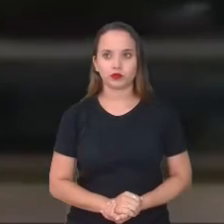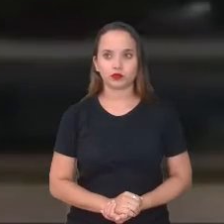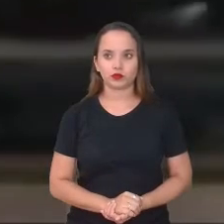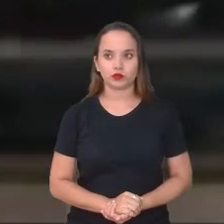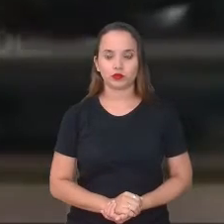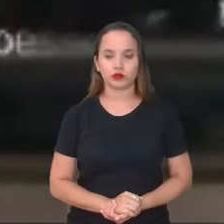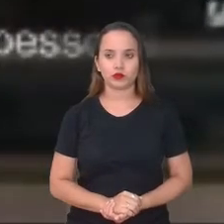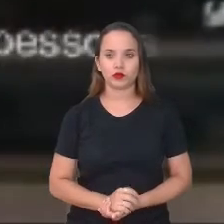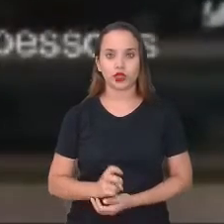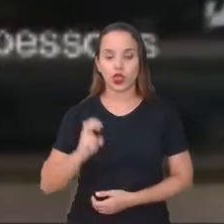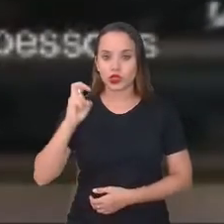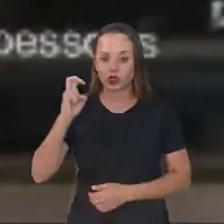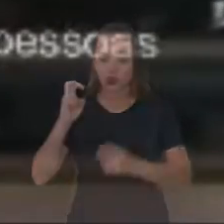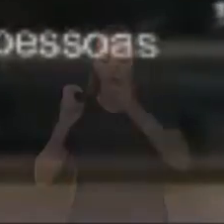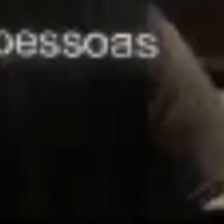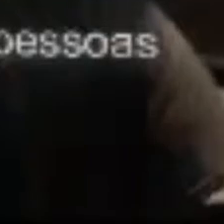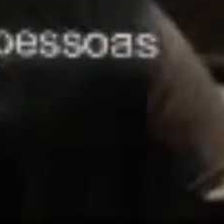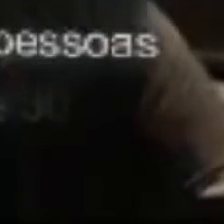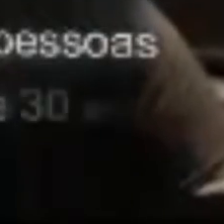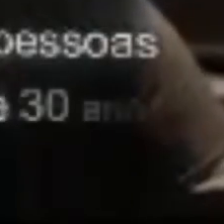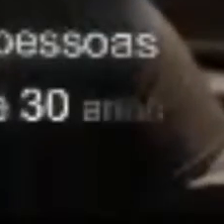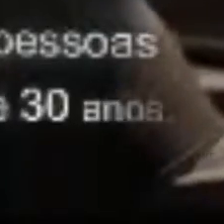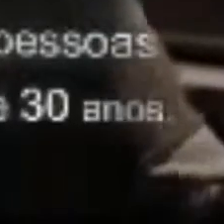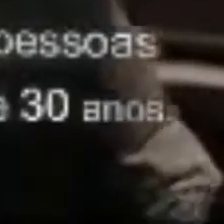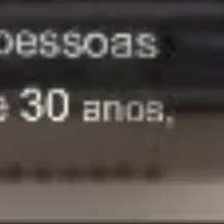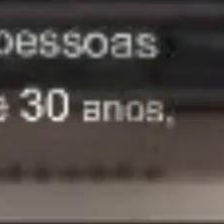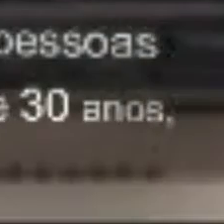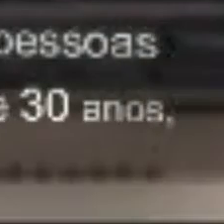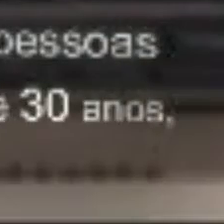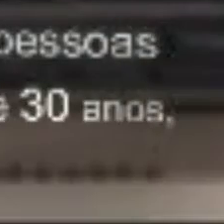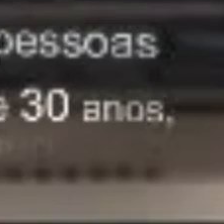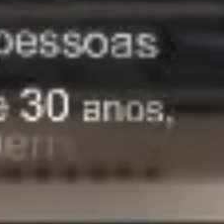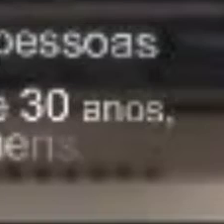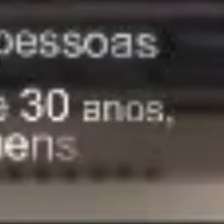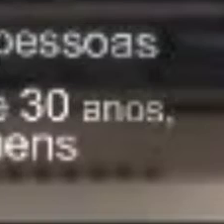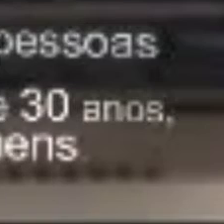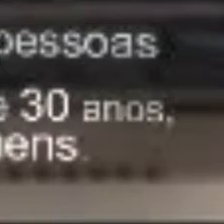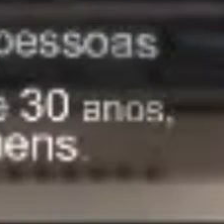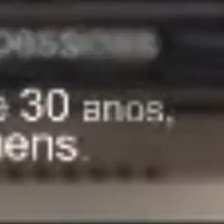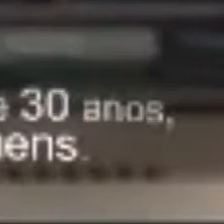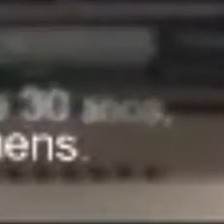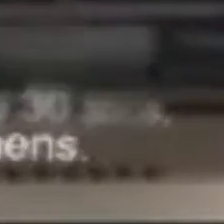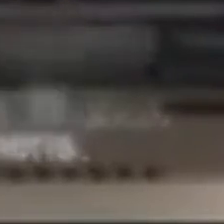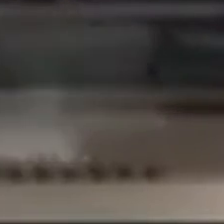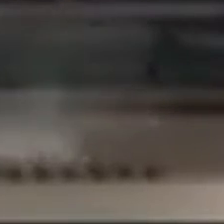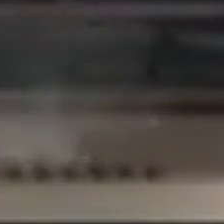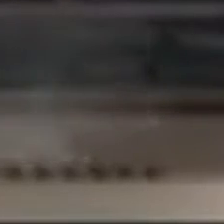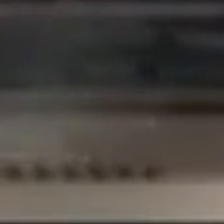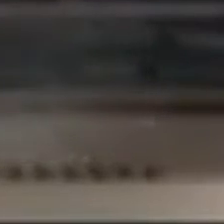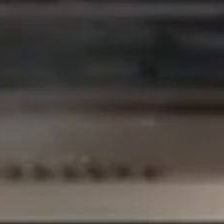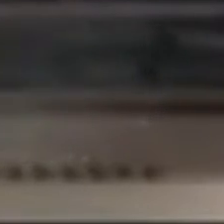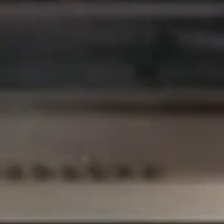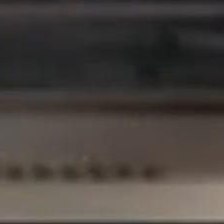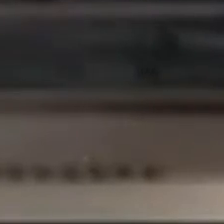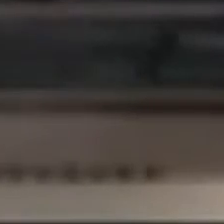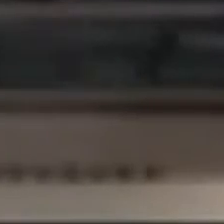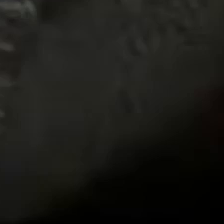A cada 5 pessoas que morrem entre 20 e 30 anos, 4 são homens.